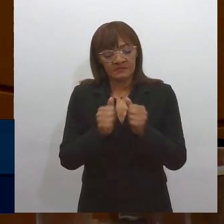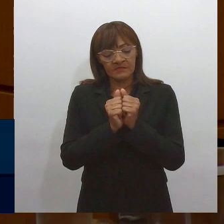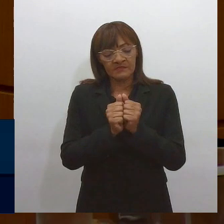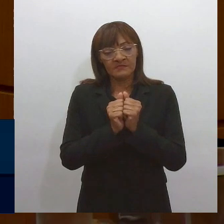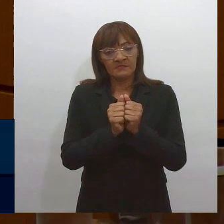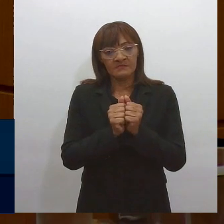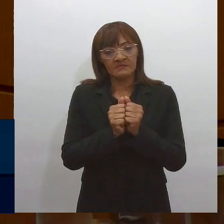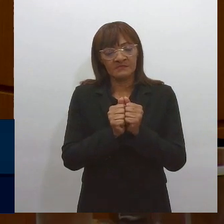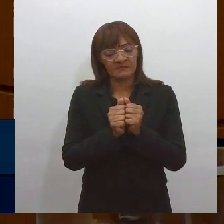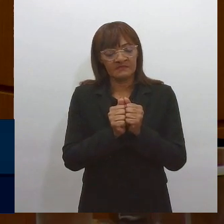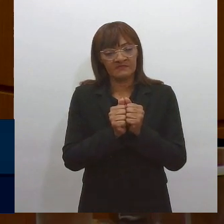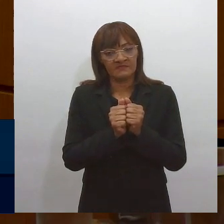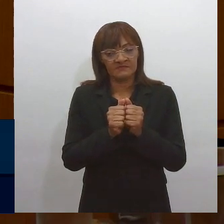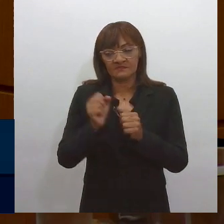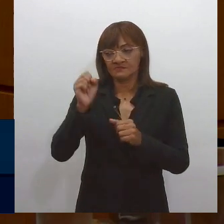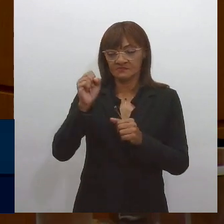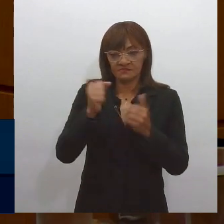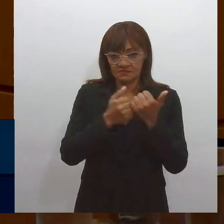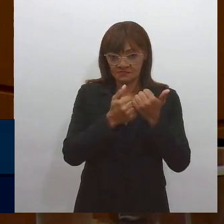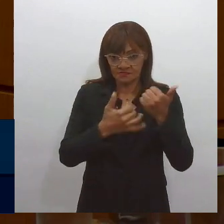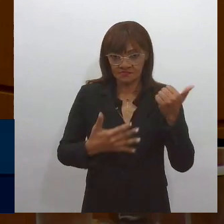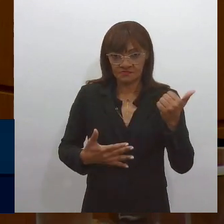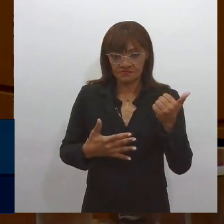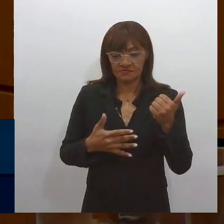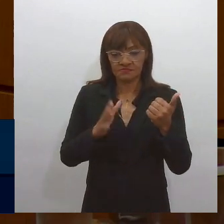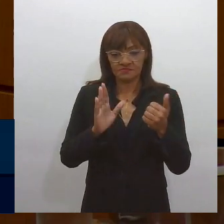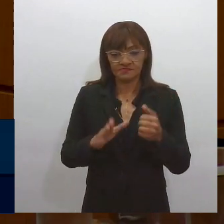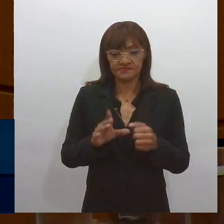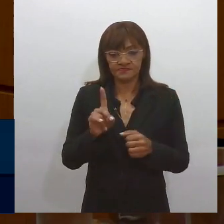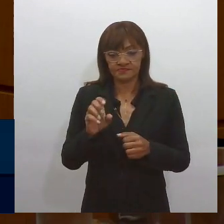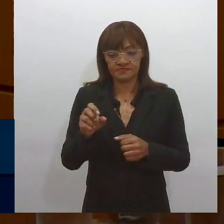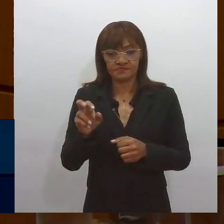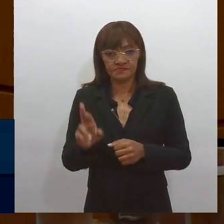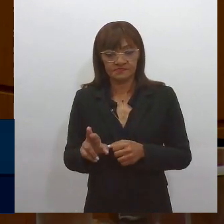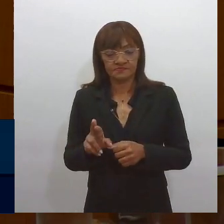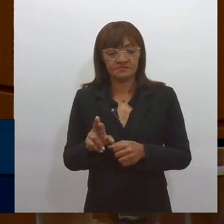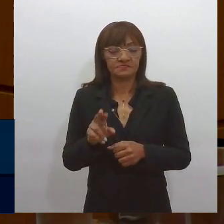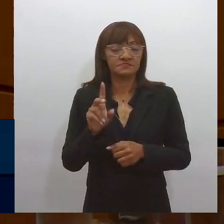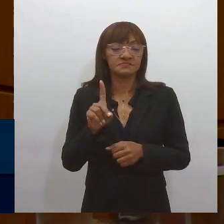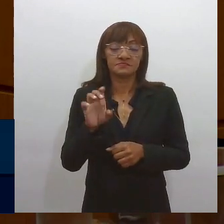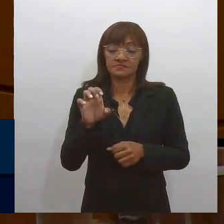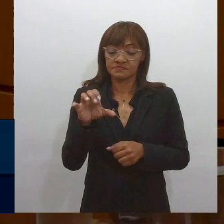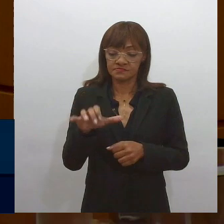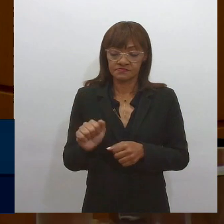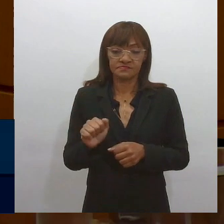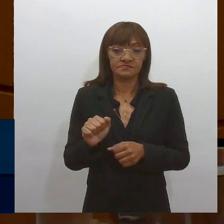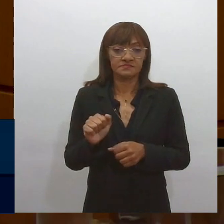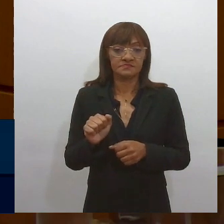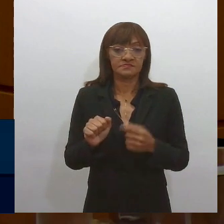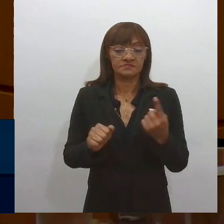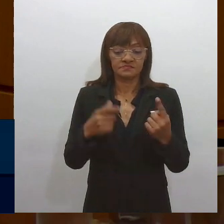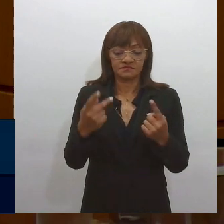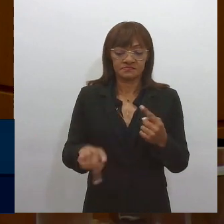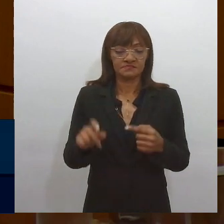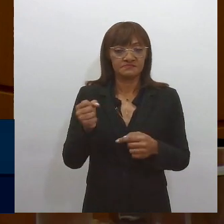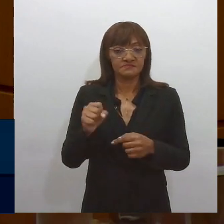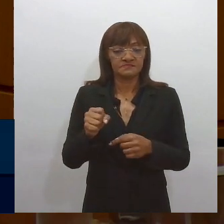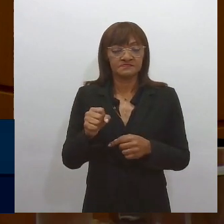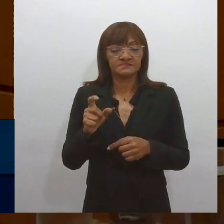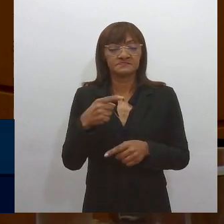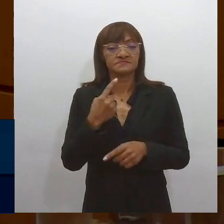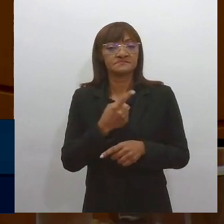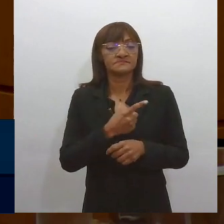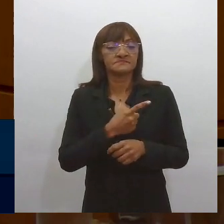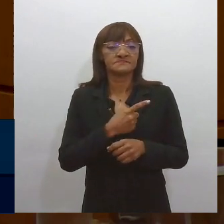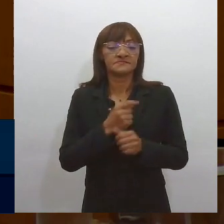DR1 da região Centro Sul do Estado de Sergipe nós podemos acompanhar de perto e